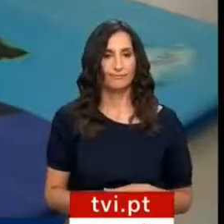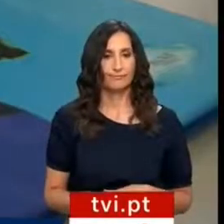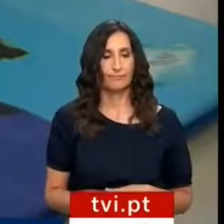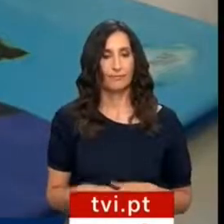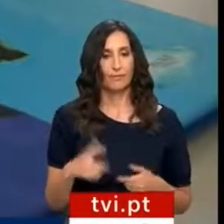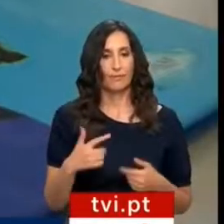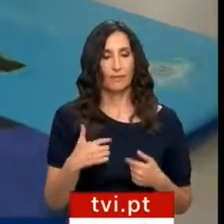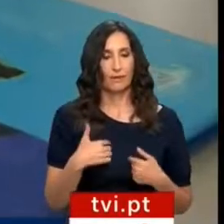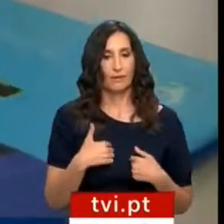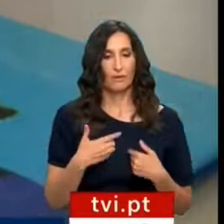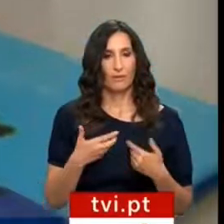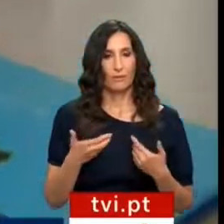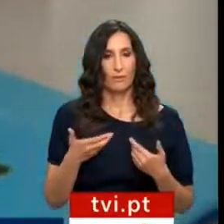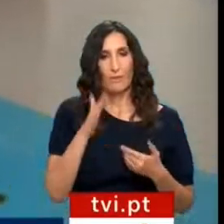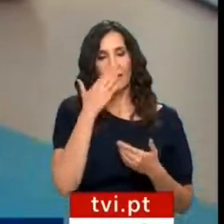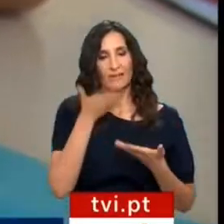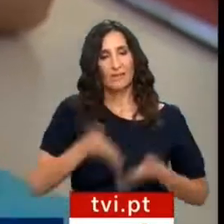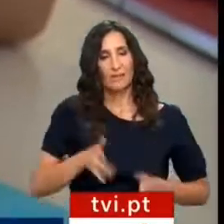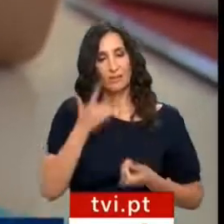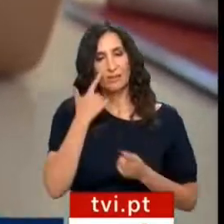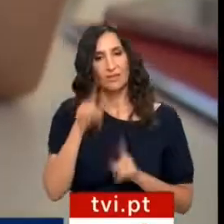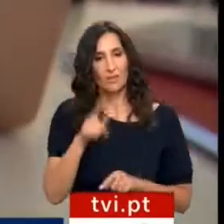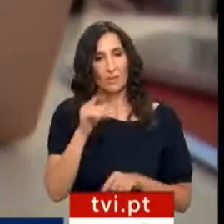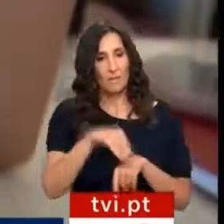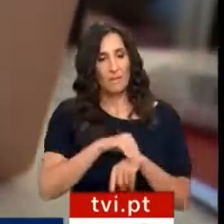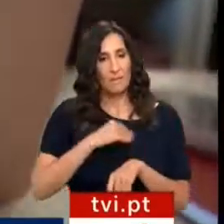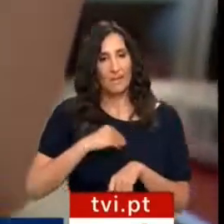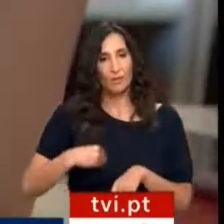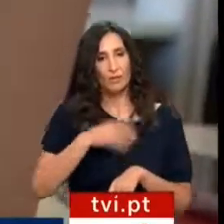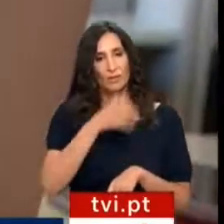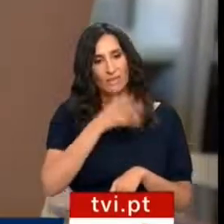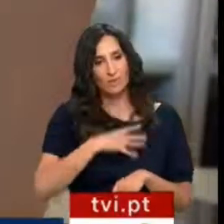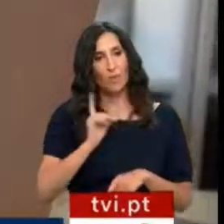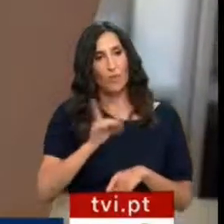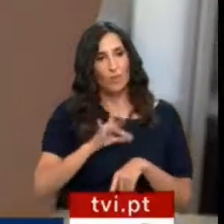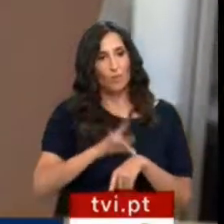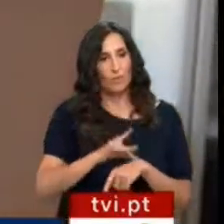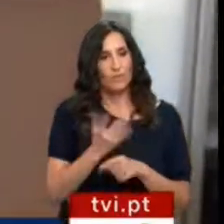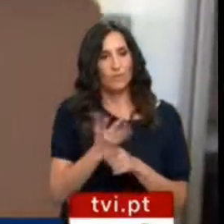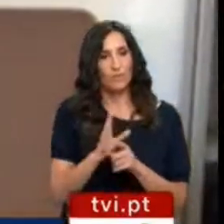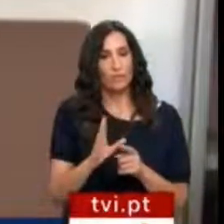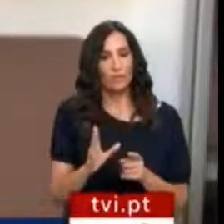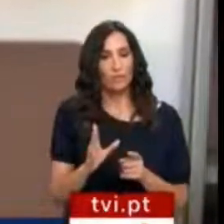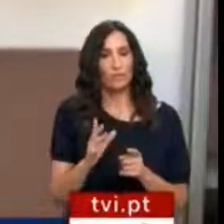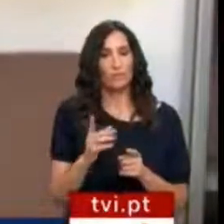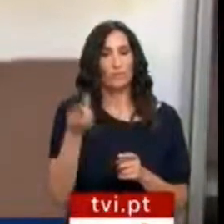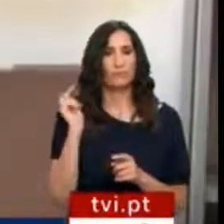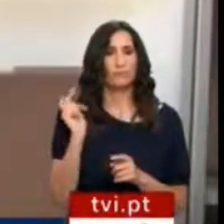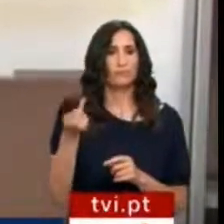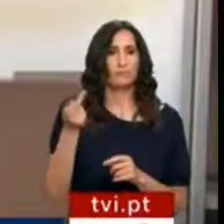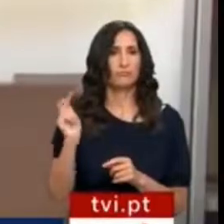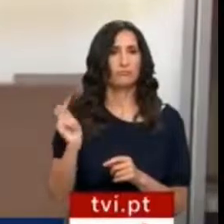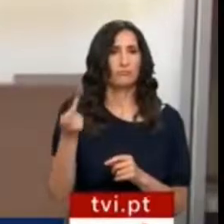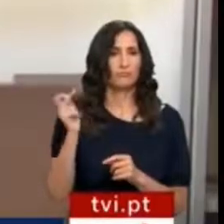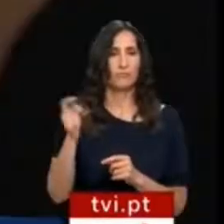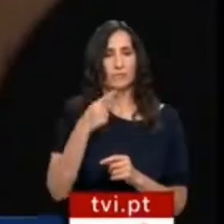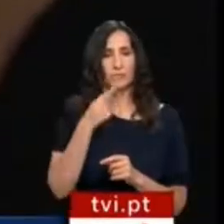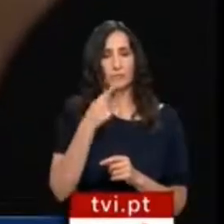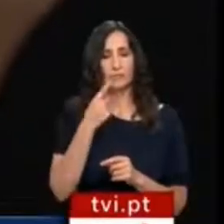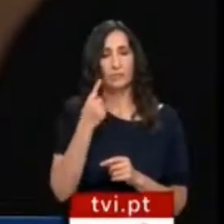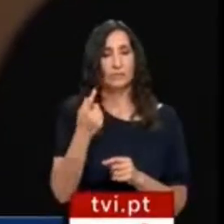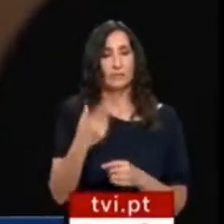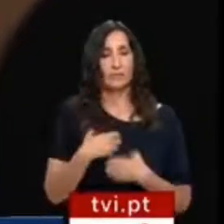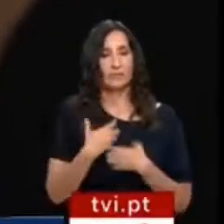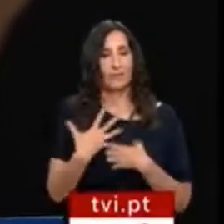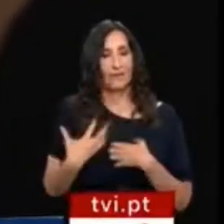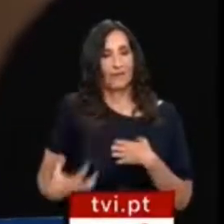Eu renasci no dia em que o médico me disse o que é que eu tinha. Porque quando nós passamos tantos anos a viver